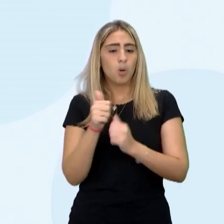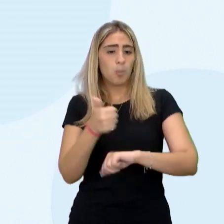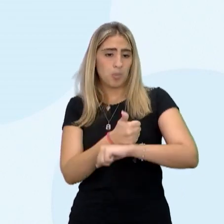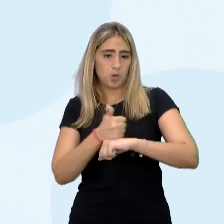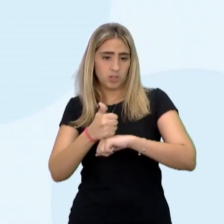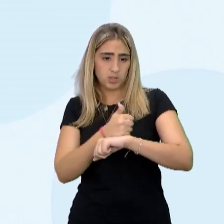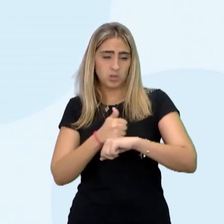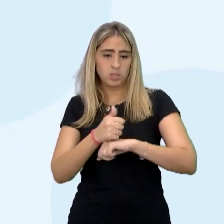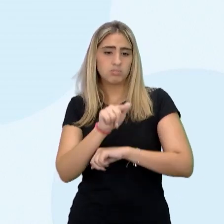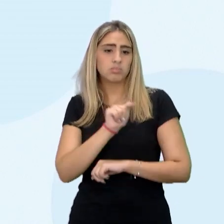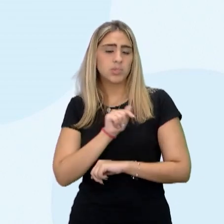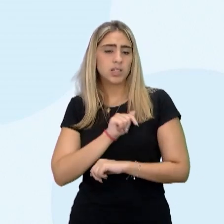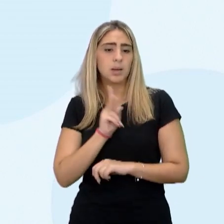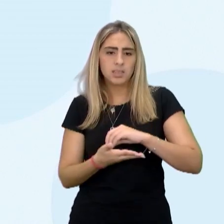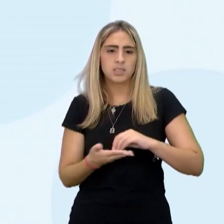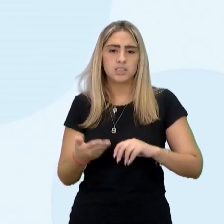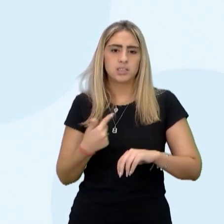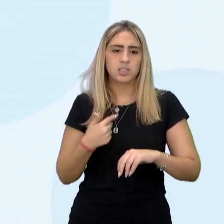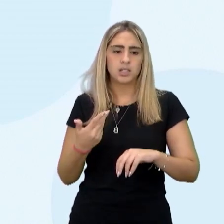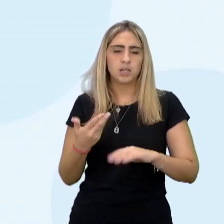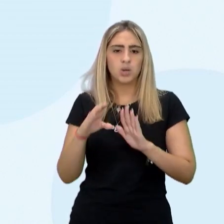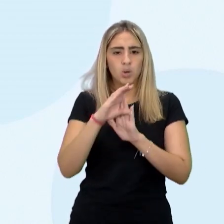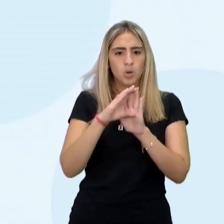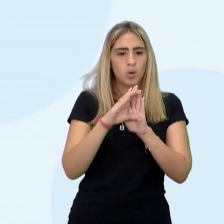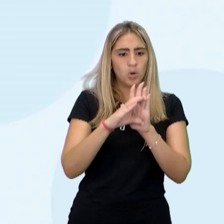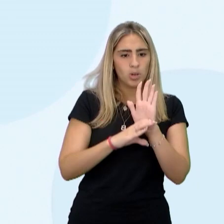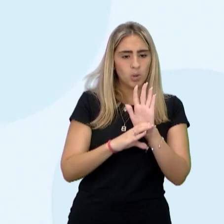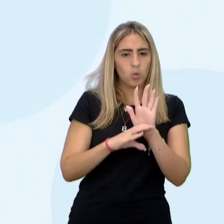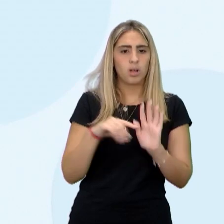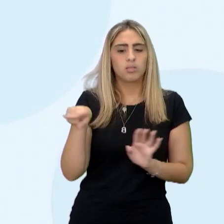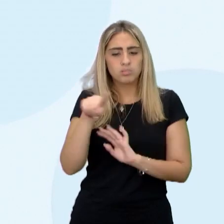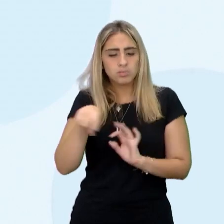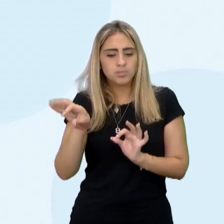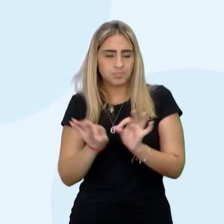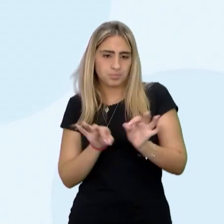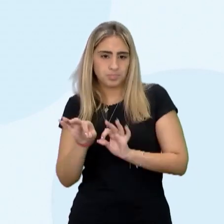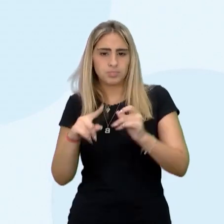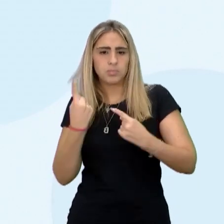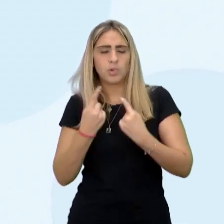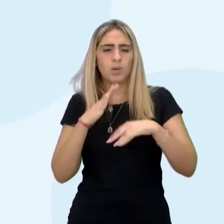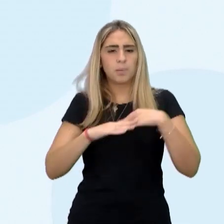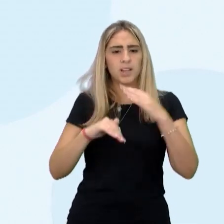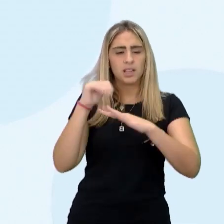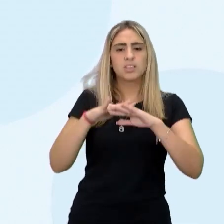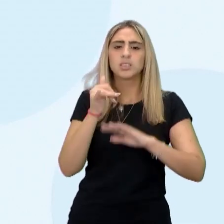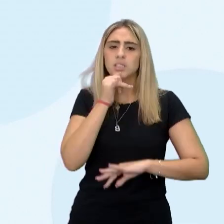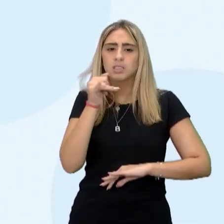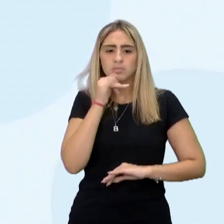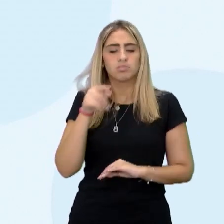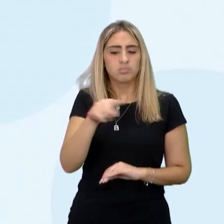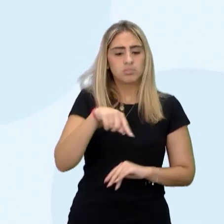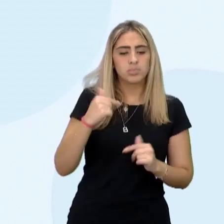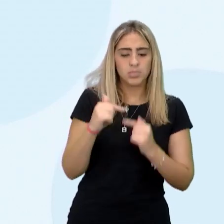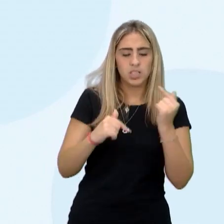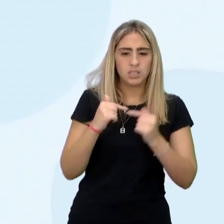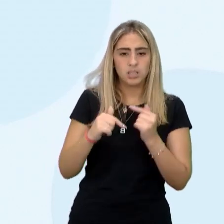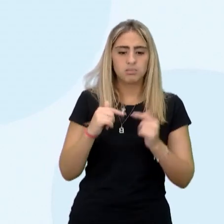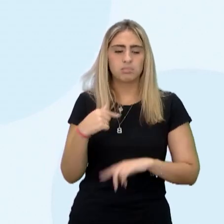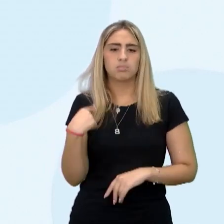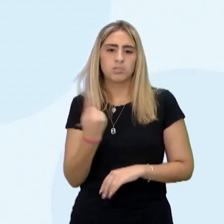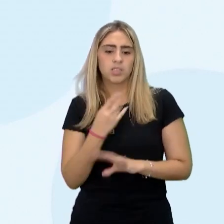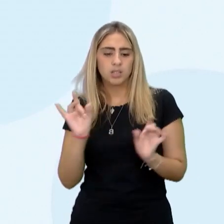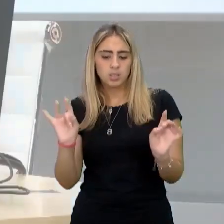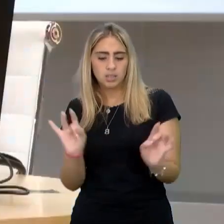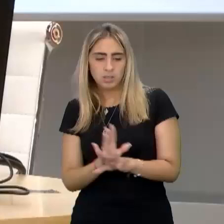profissionais que têm a mesma função que a gente. Então, eles se alinham para definir quais as habilidades, por exemplo, eles vão trabalhar no projeto